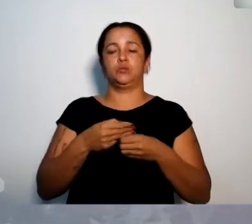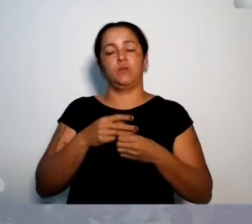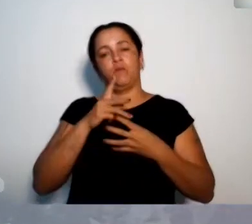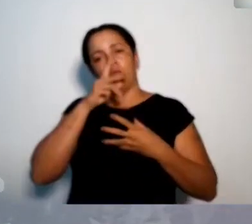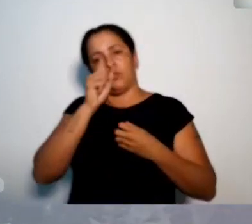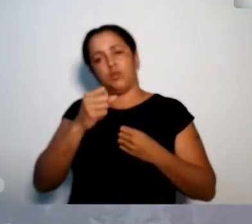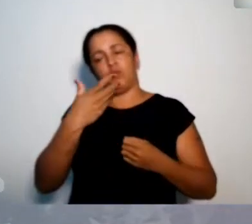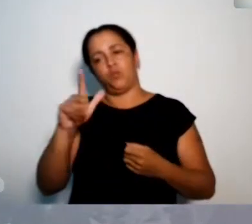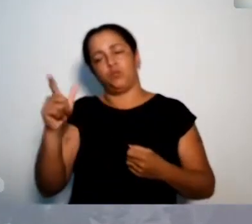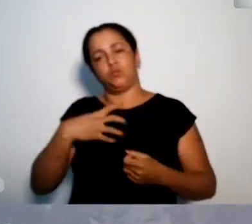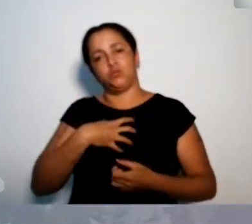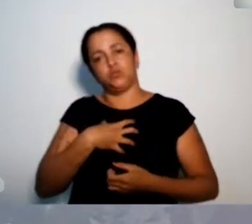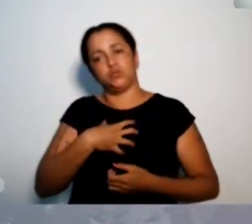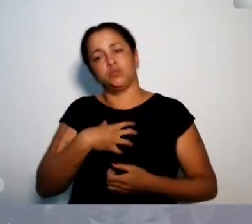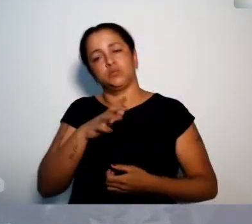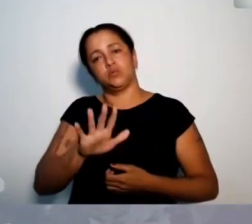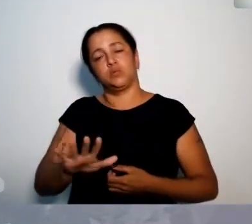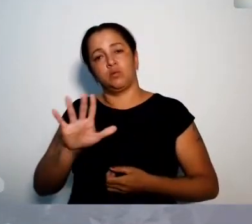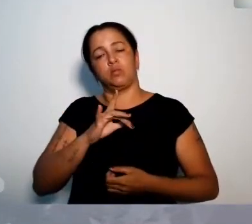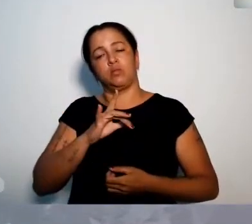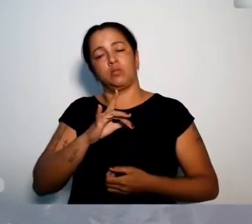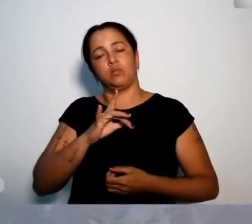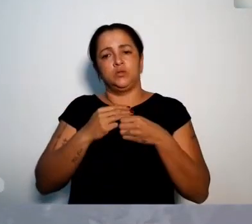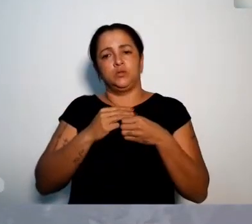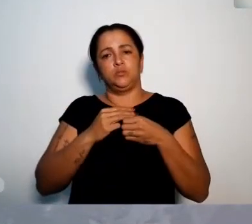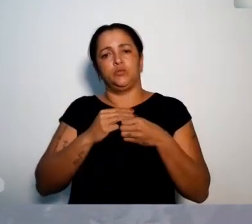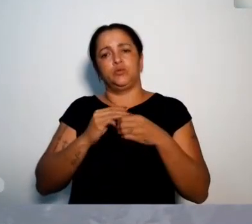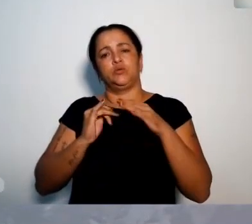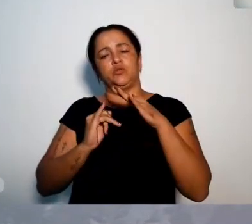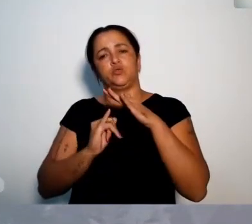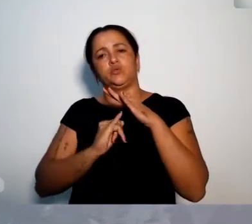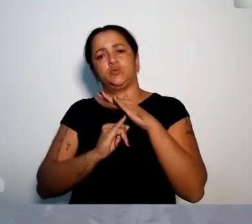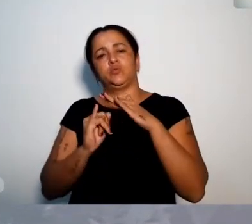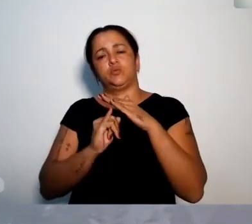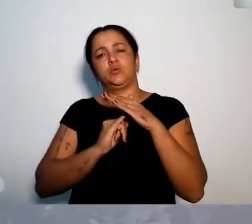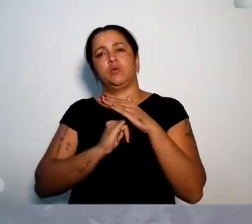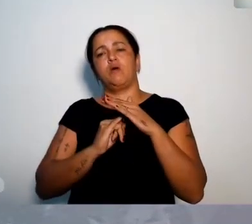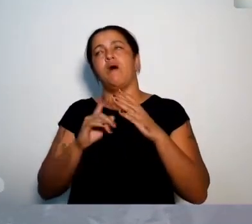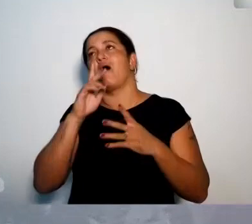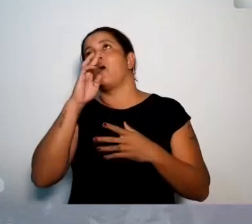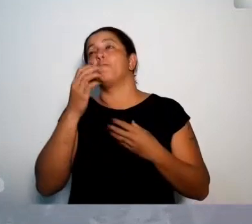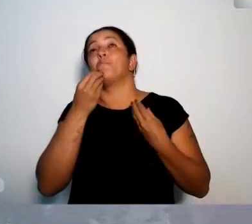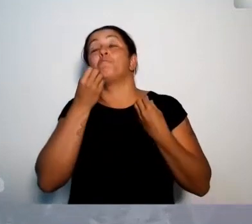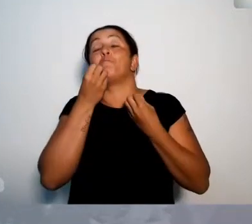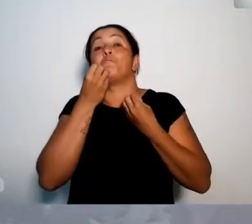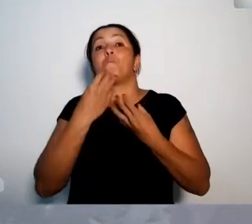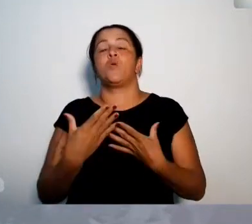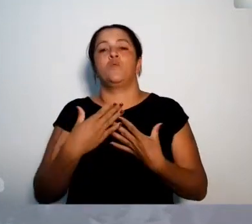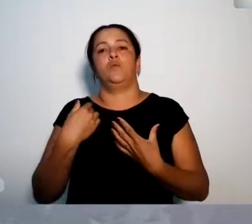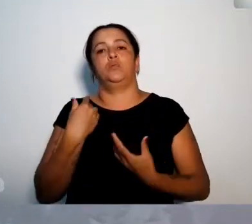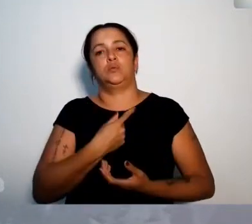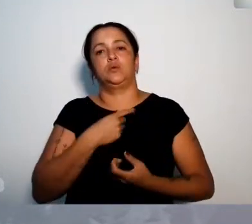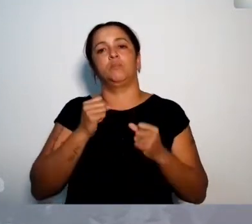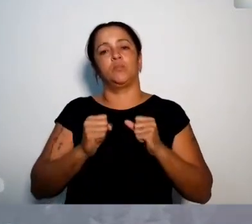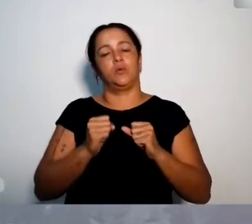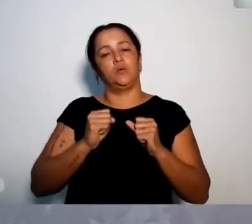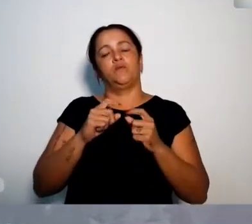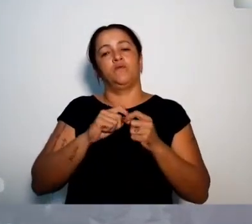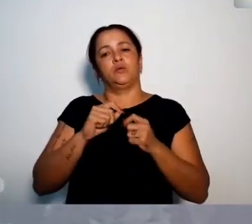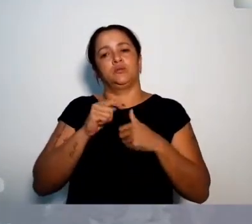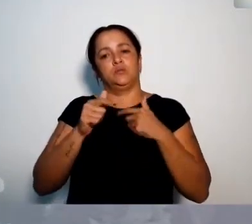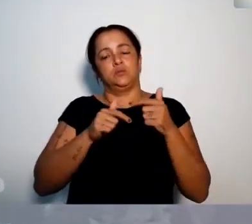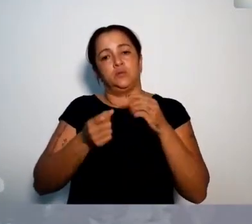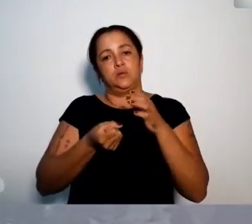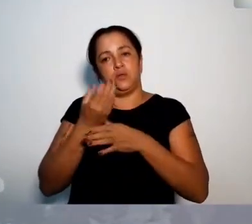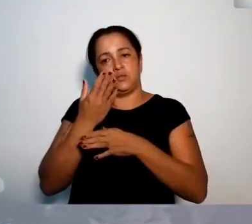geral, o município de maneira institucional. E acho que é muito bom que a gente possa fazer a criação da Procuradoria. Acho